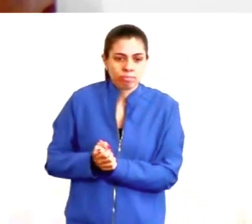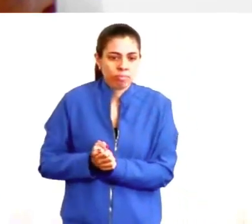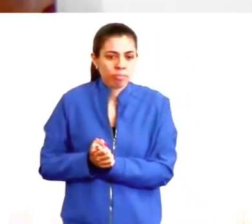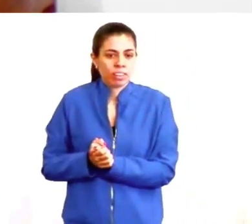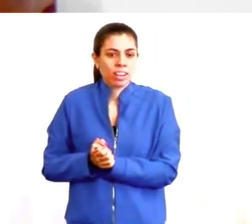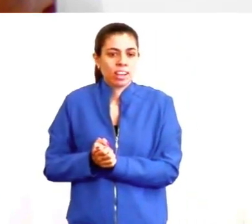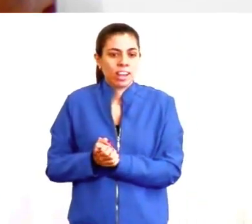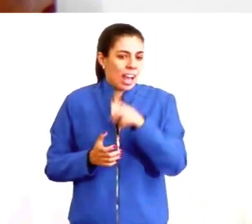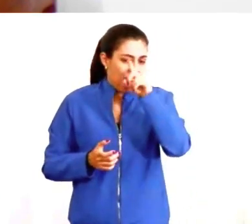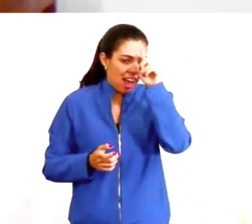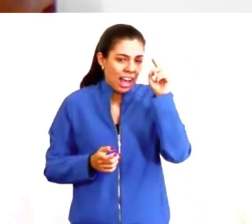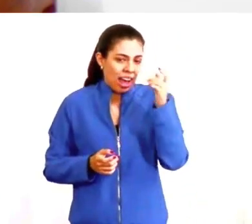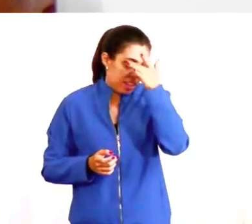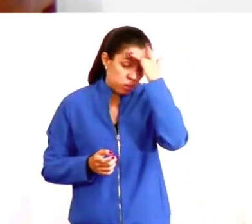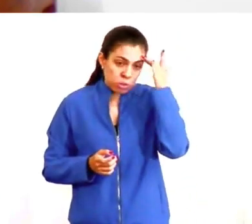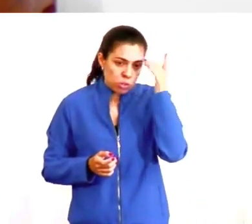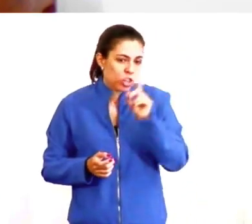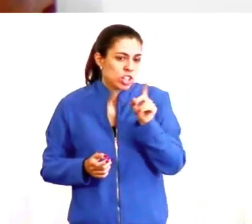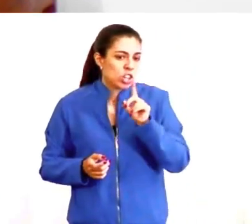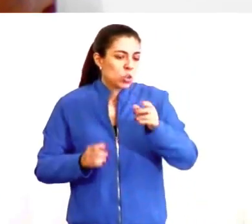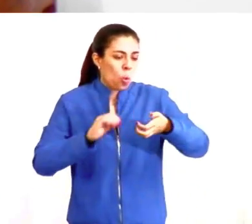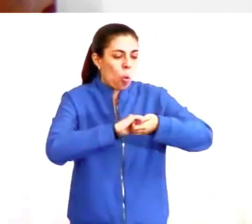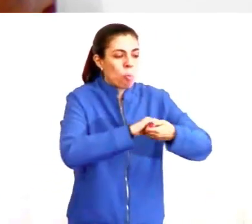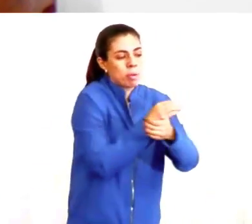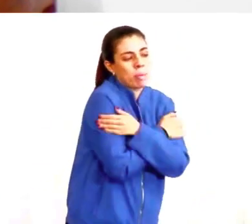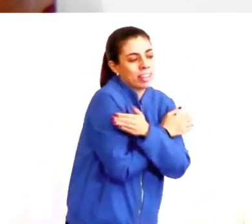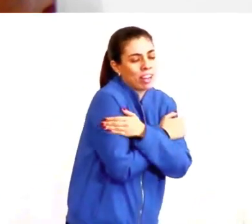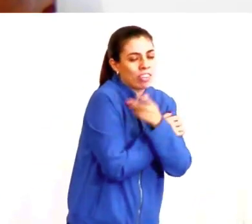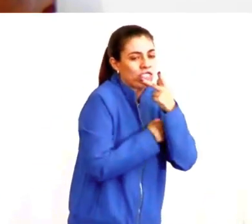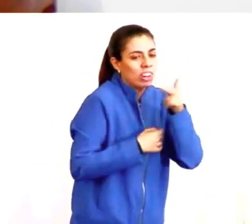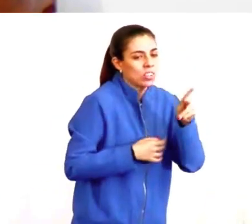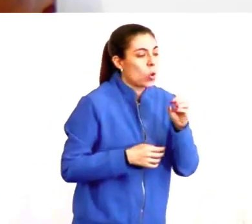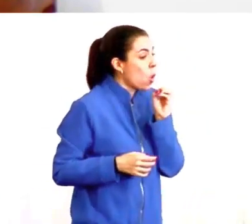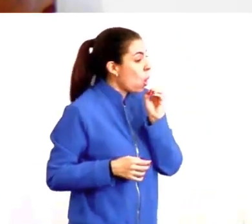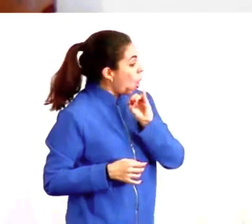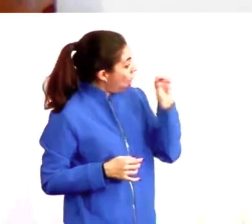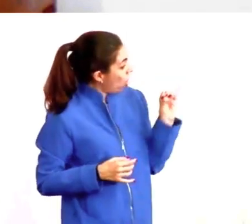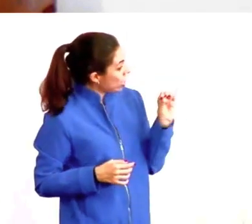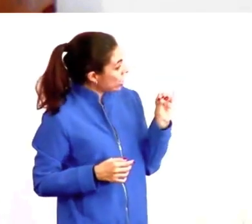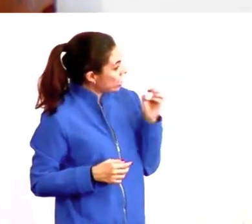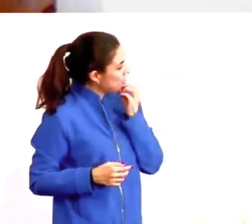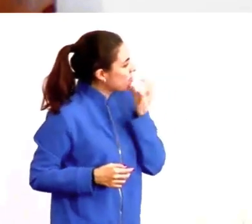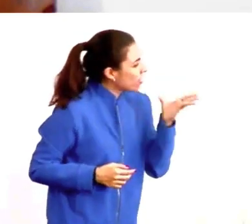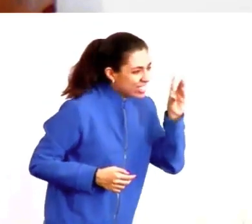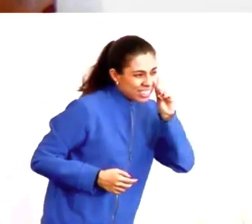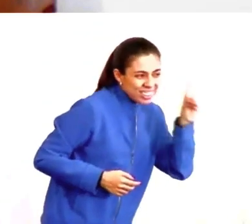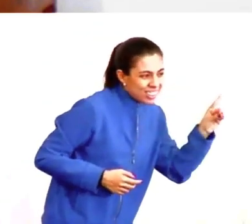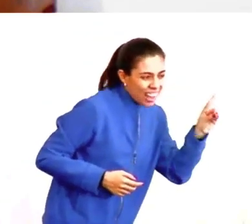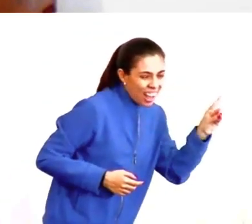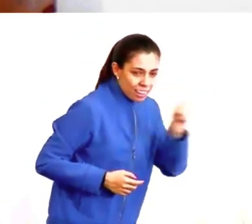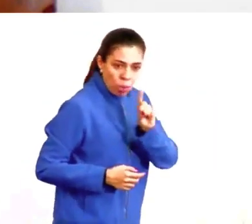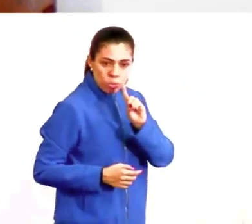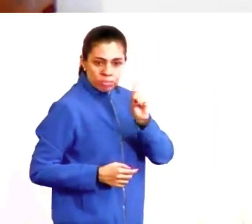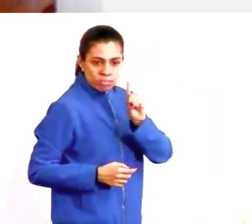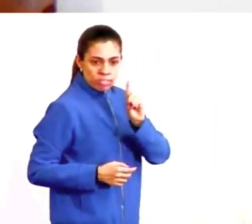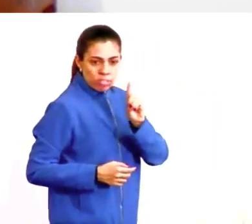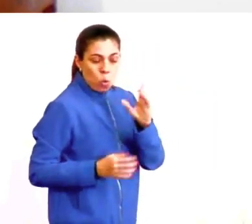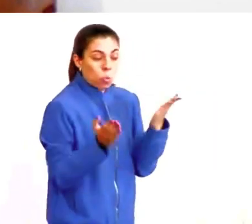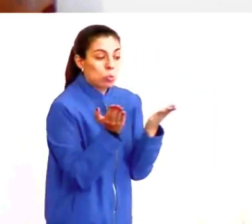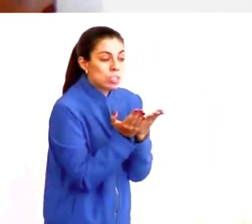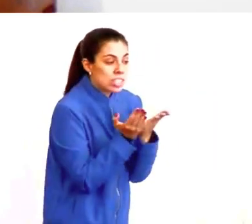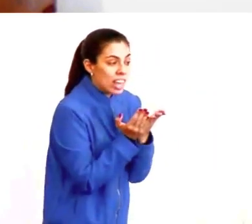último de todos os cristãos. Sempre foi assim. No meio dos inimigos, dos